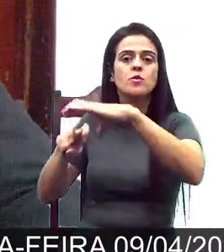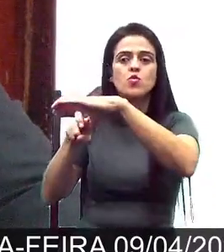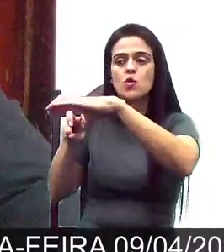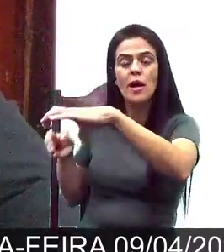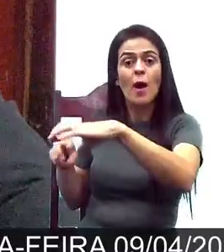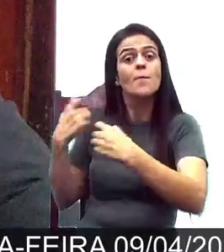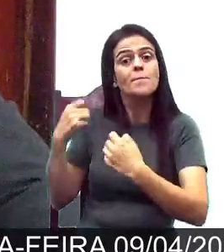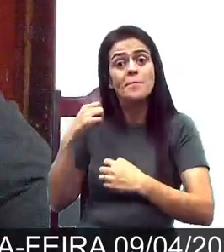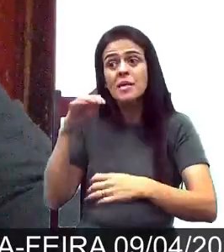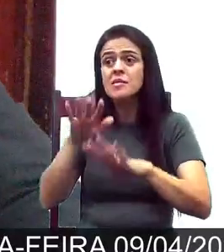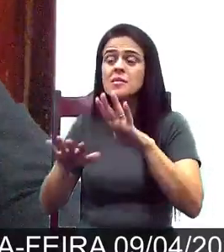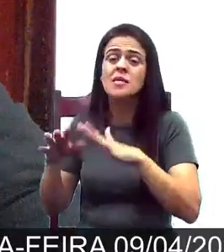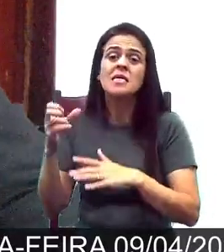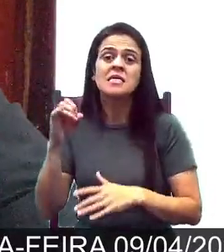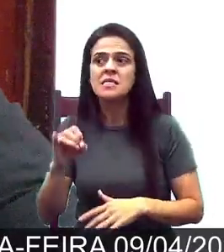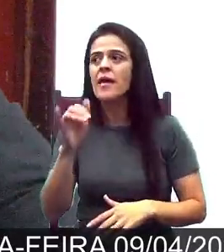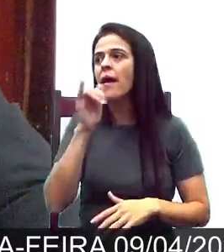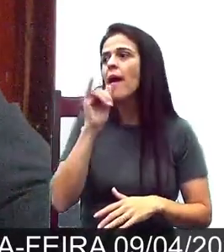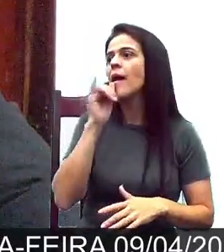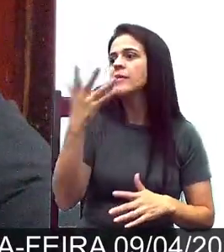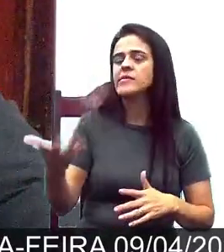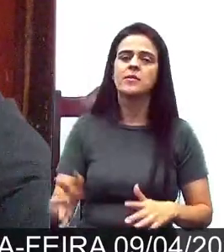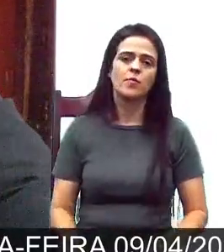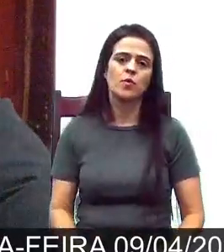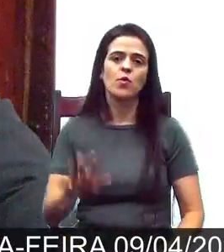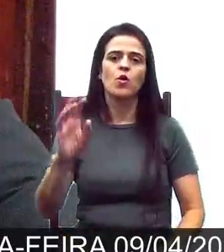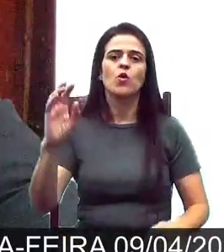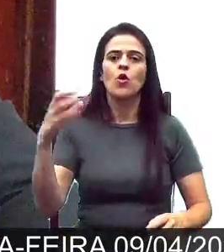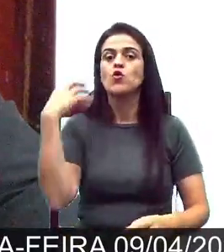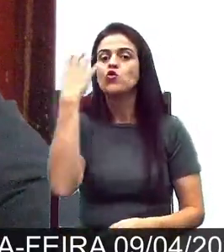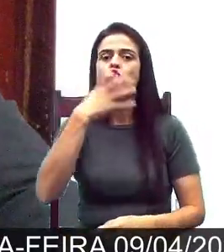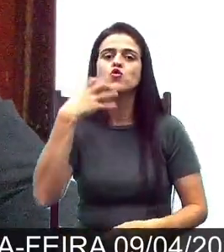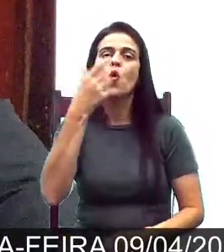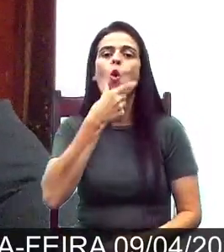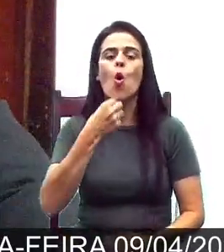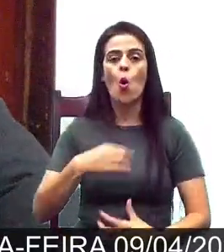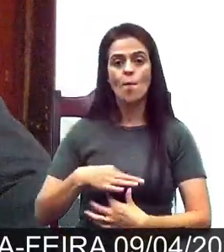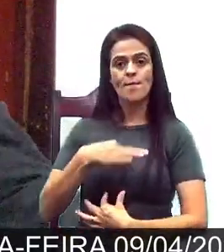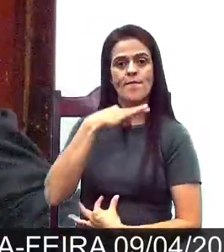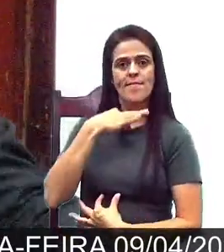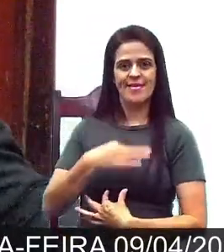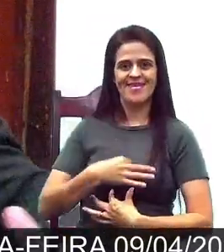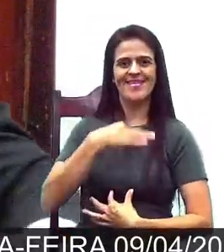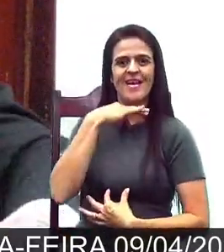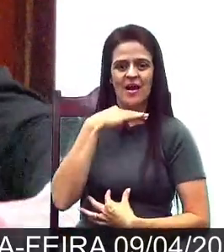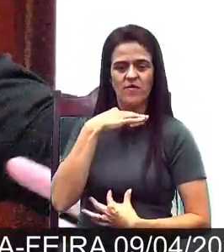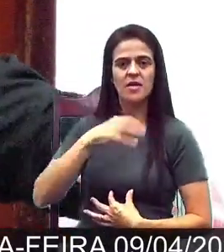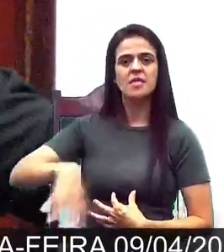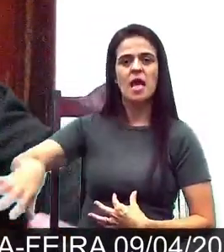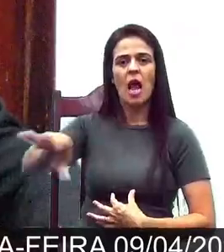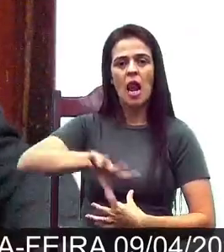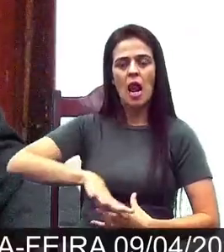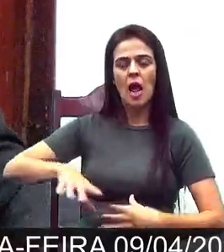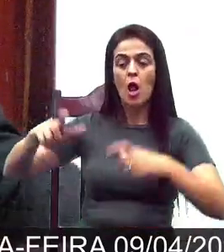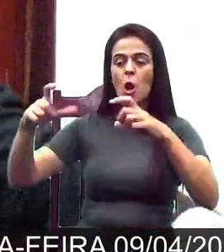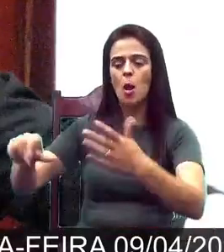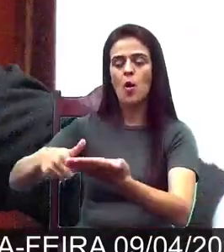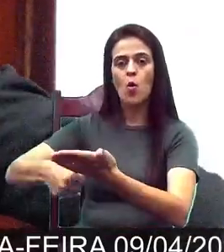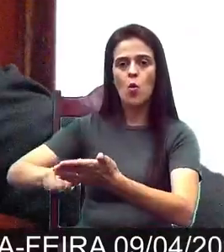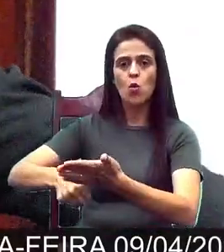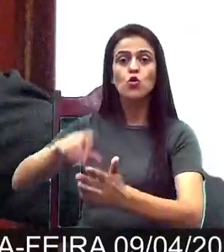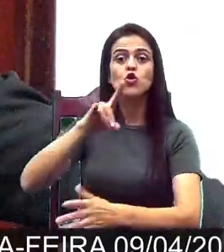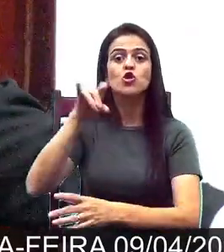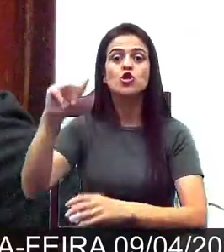tem que ter o bom senso. Ah, vai ter o show do Gravata, a festa do Gravata no Clube do Povo. Naquelas mediações, no dia